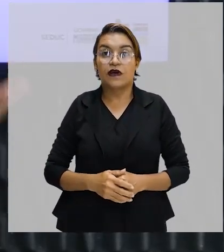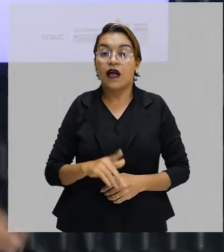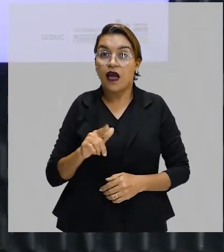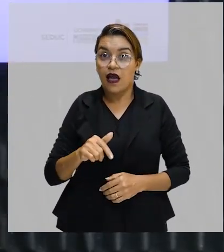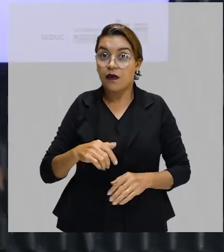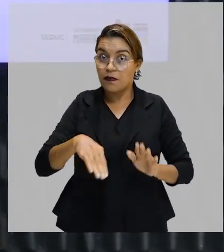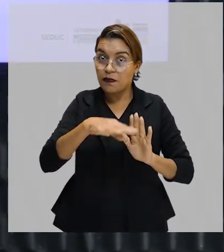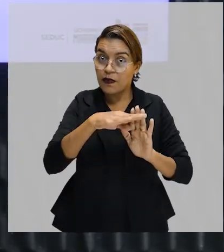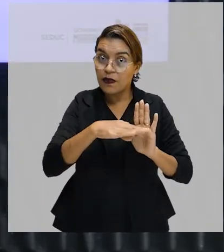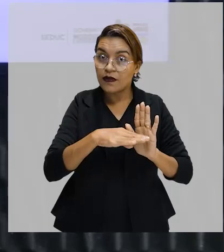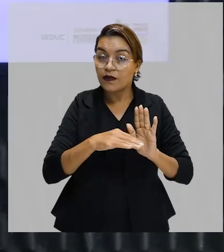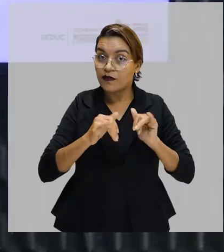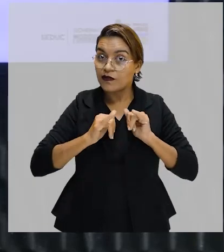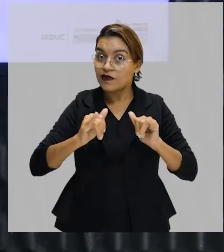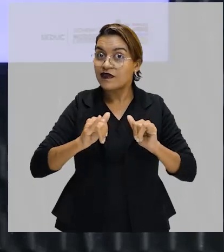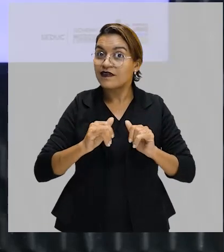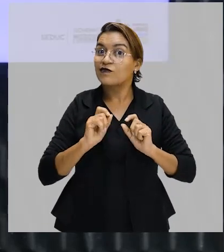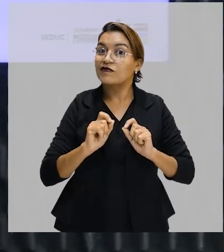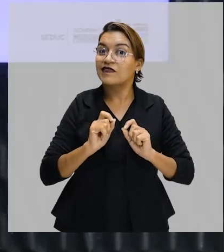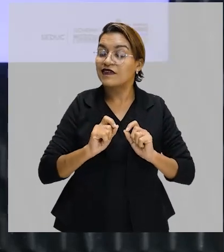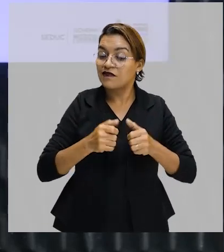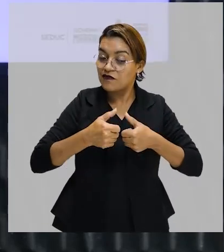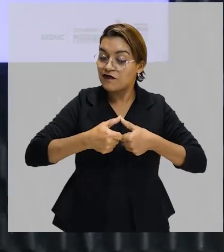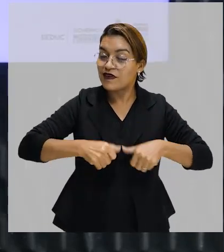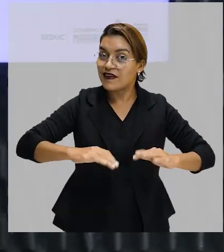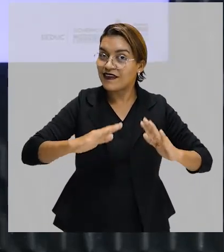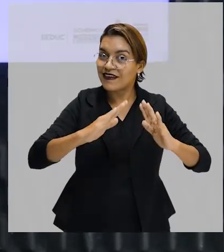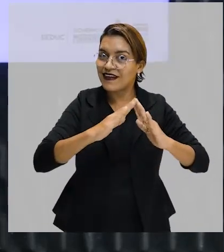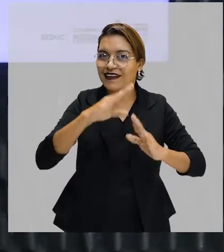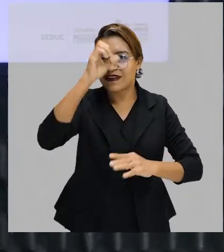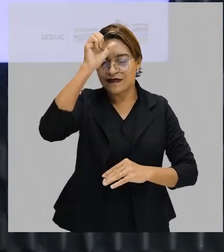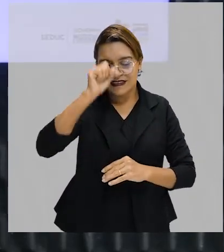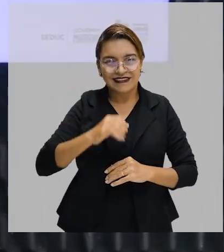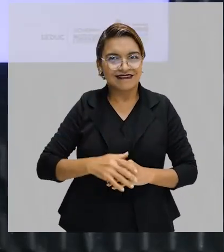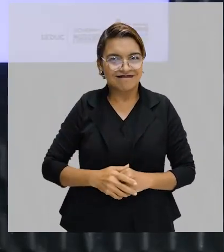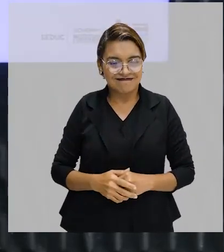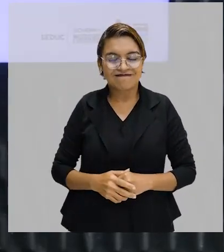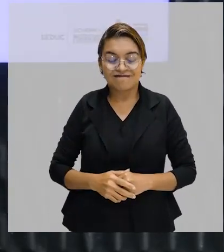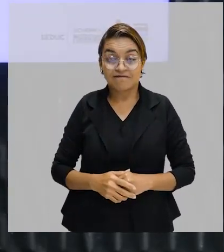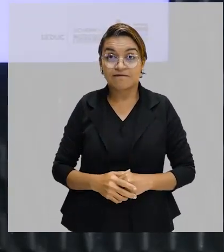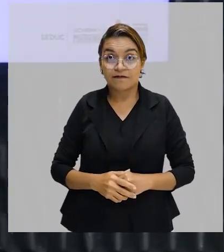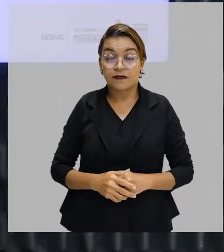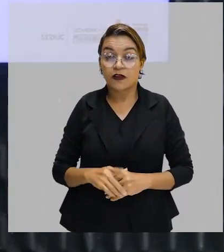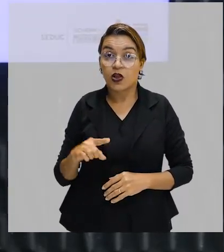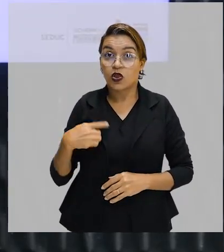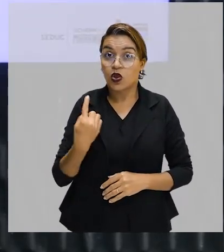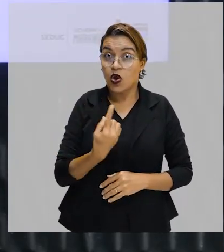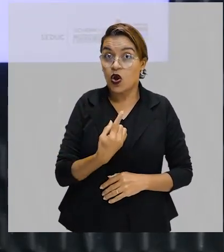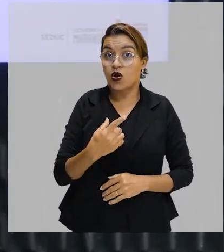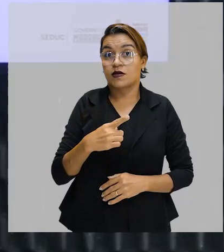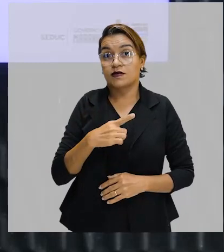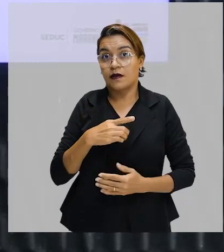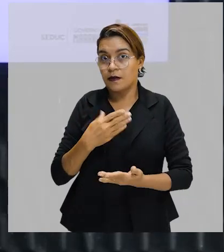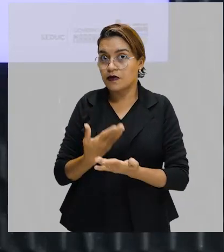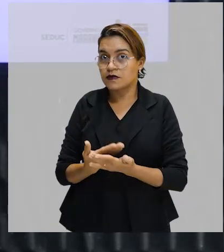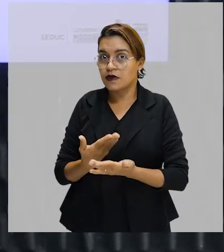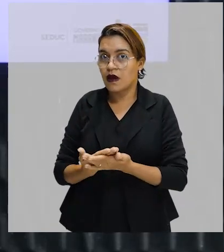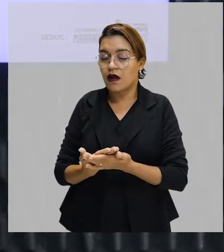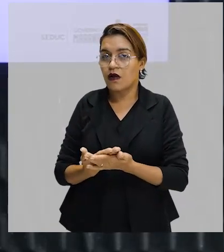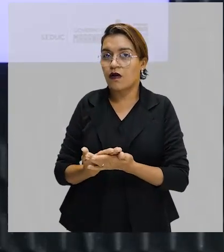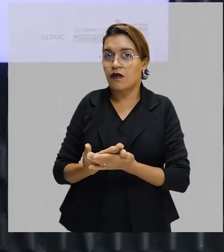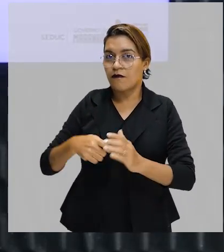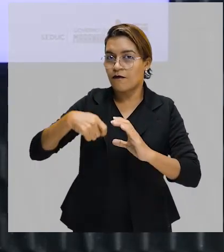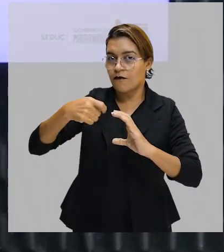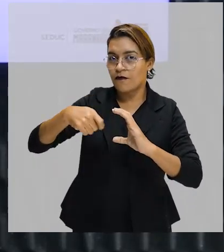aprendendo você está aprendendo eu tenho certeza que sim estamos trabalhando nos vídeos o nosso conteúdo de forma